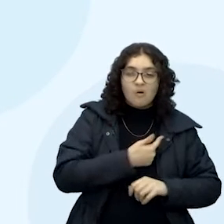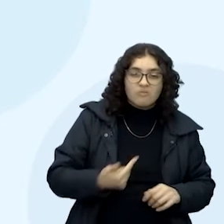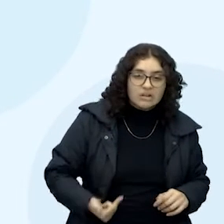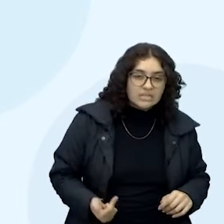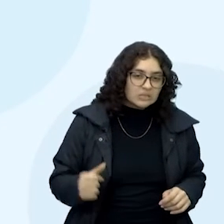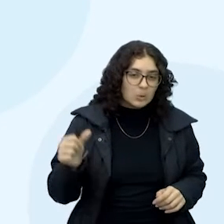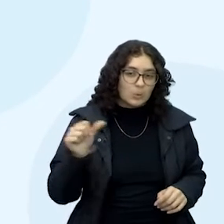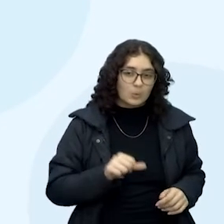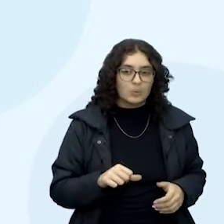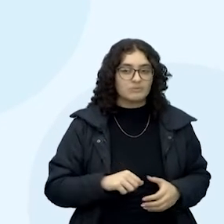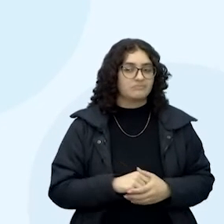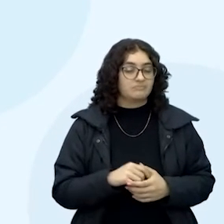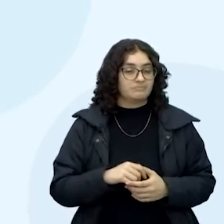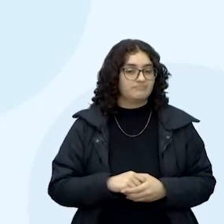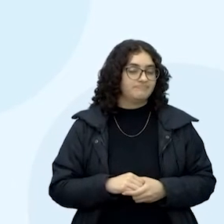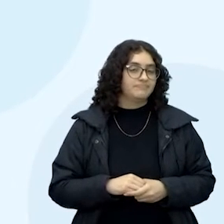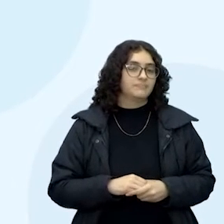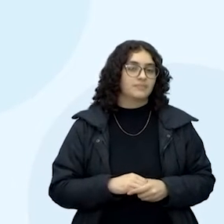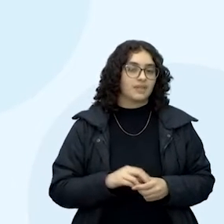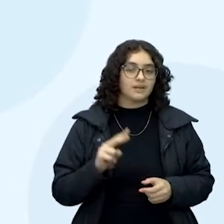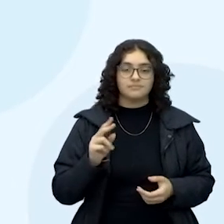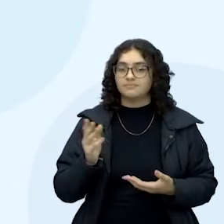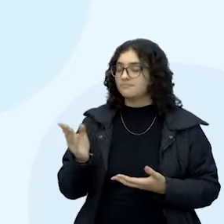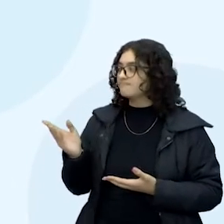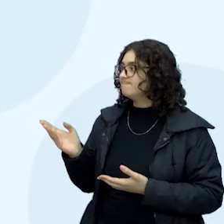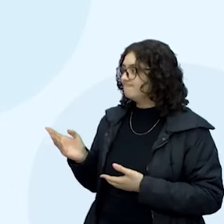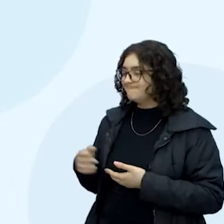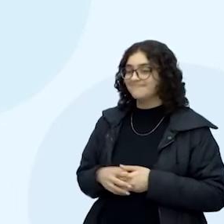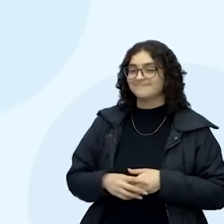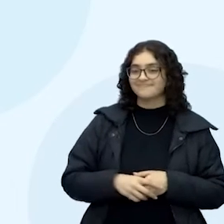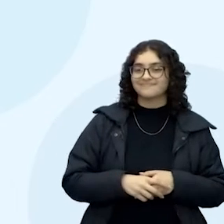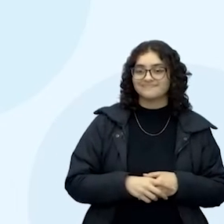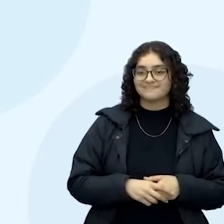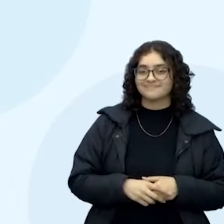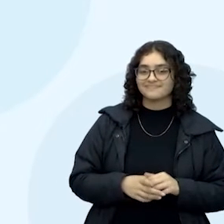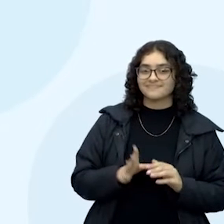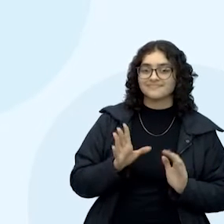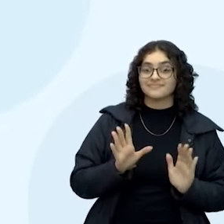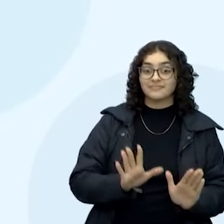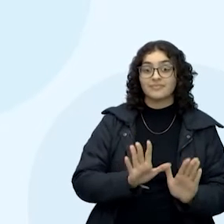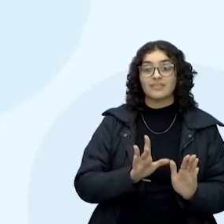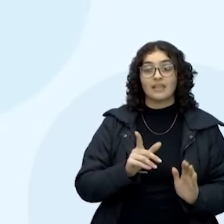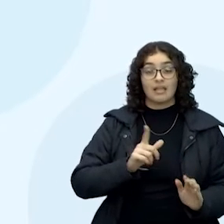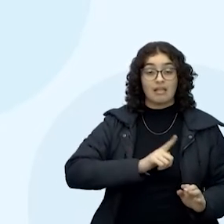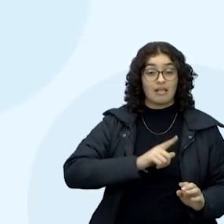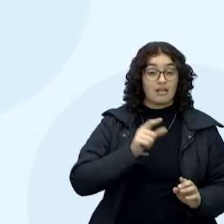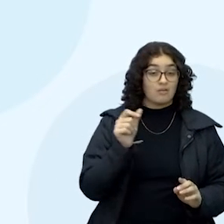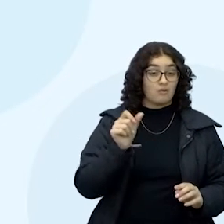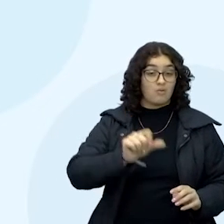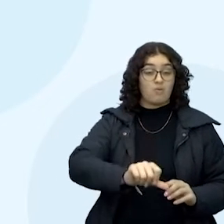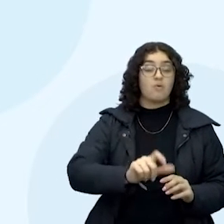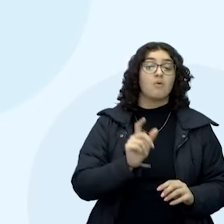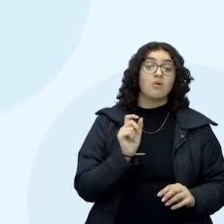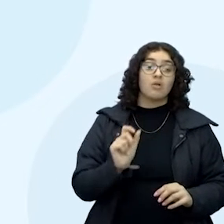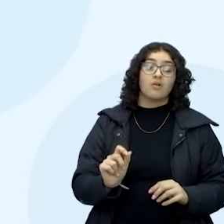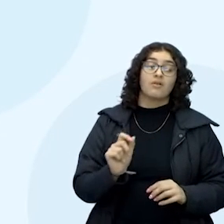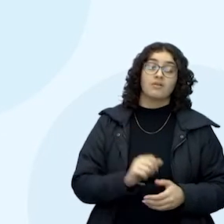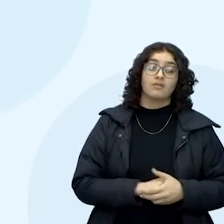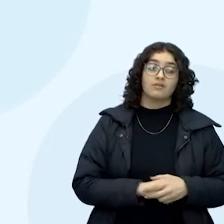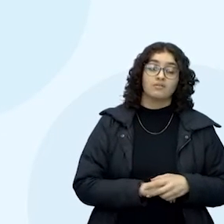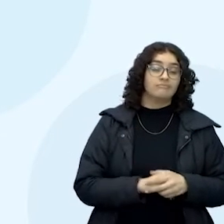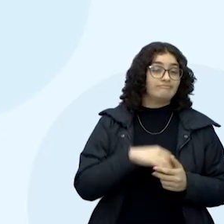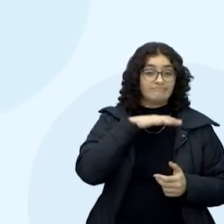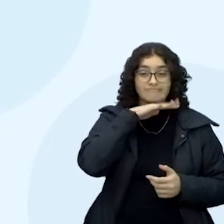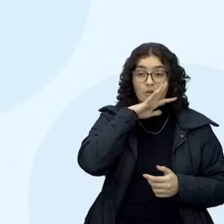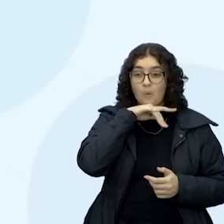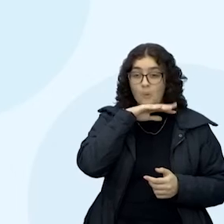ilegítimas, são essas. Vamos lá. Então, um poder que é ilegítimo, um poder que é ruim, que